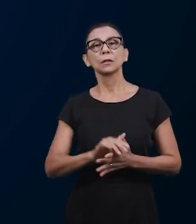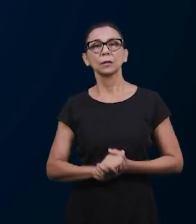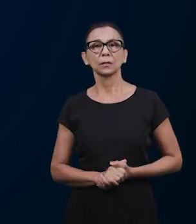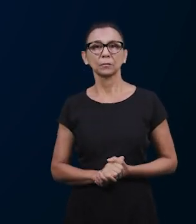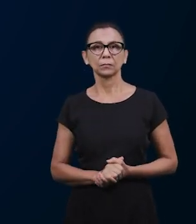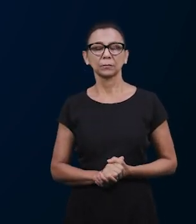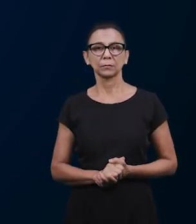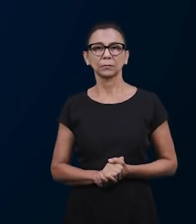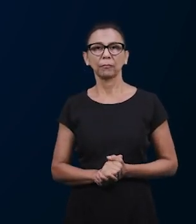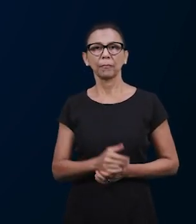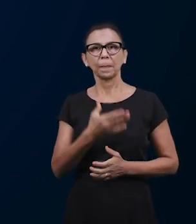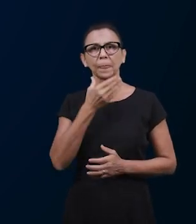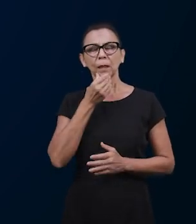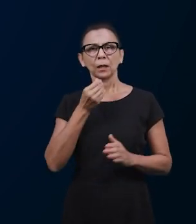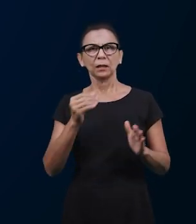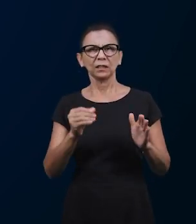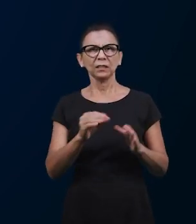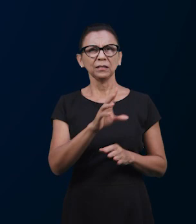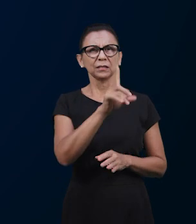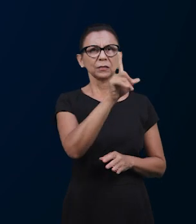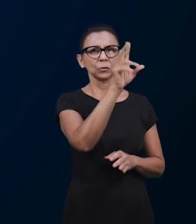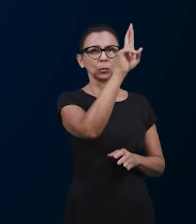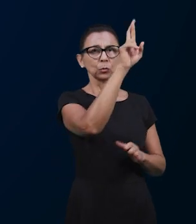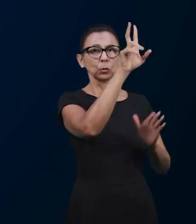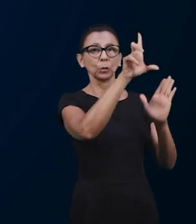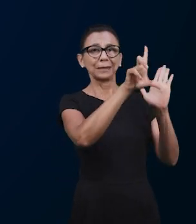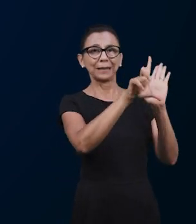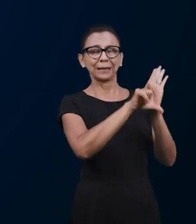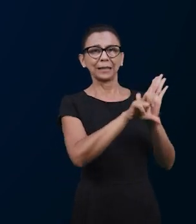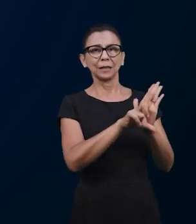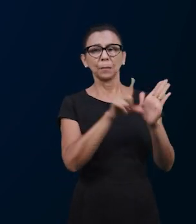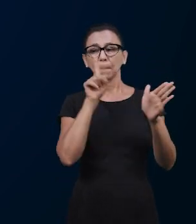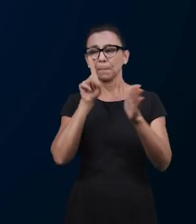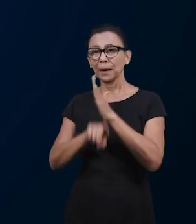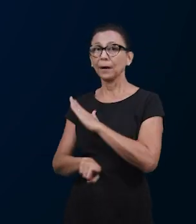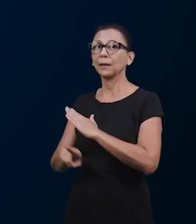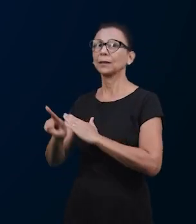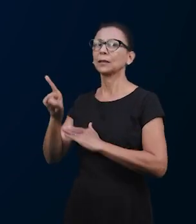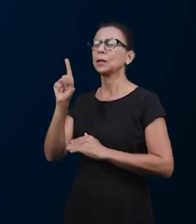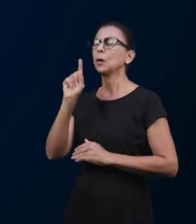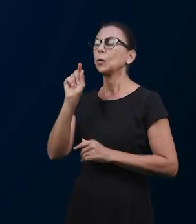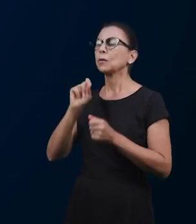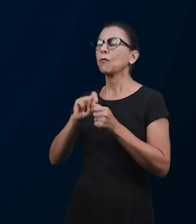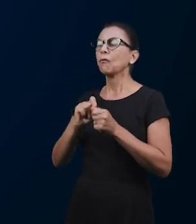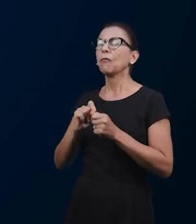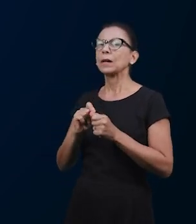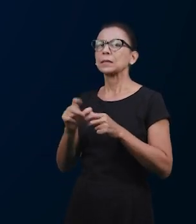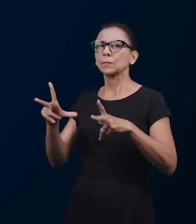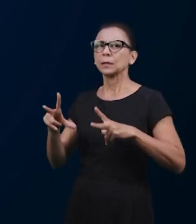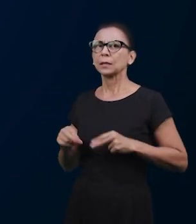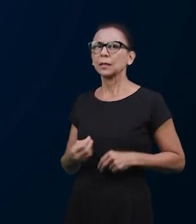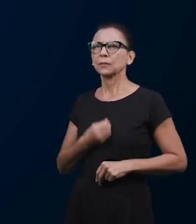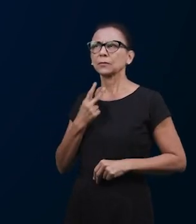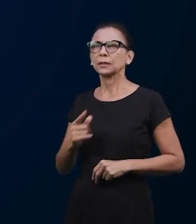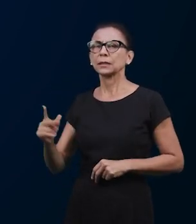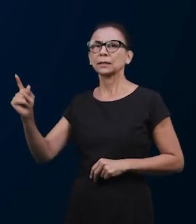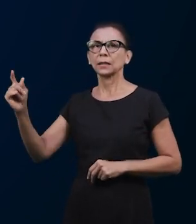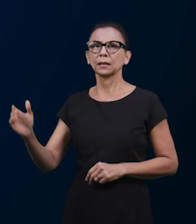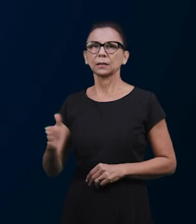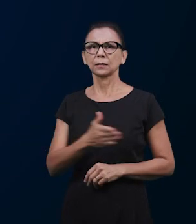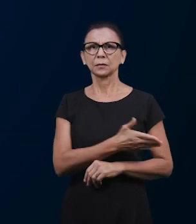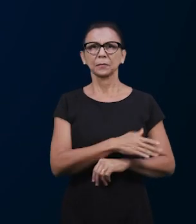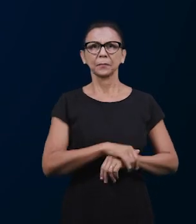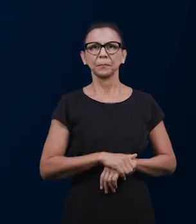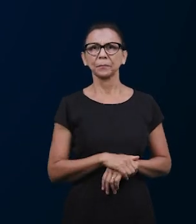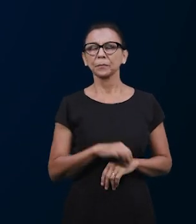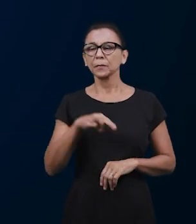o interpretante da lei. A pergunta foi: o que farei para herdar a vida eterna? A paz do Senhor Jesus. Miguel, qual que é o nome